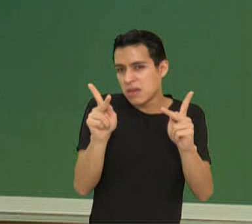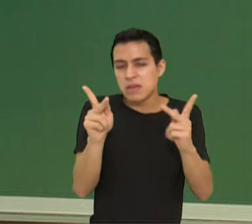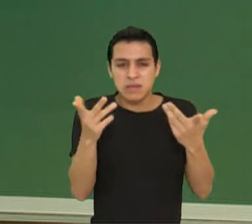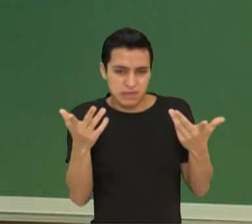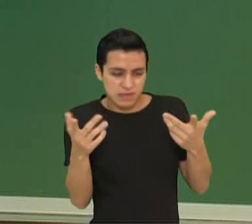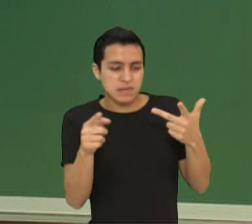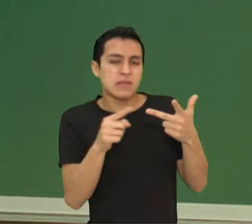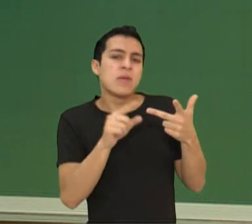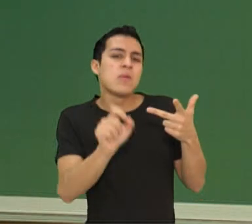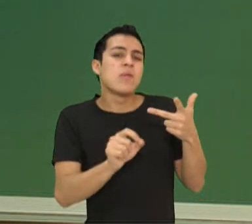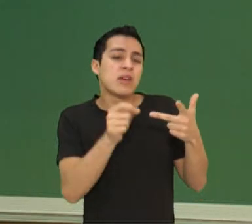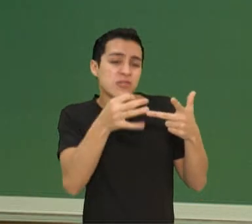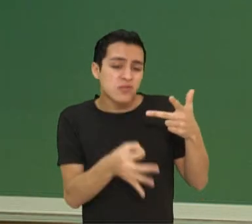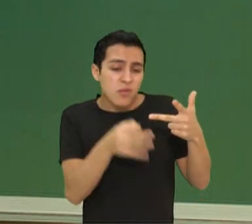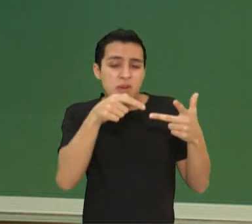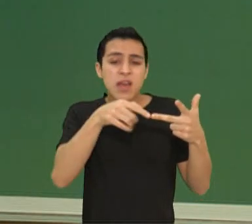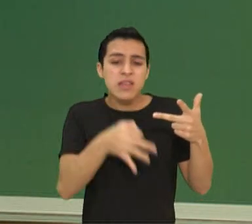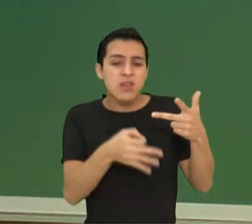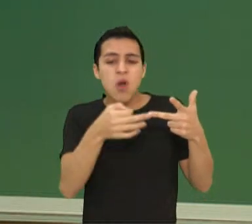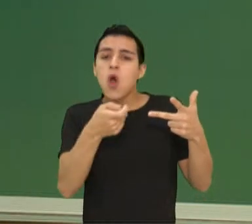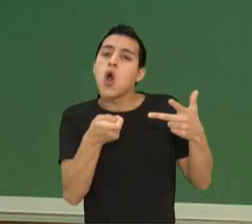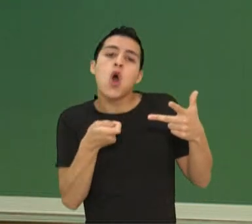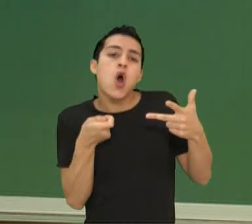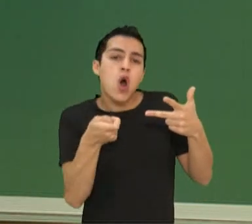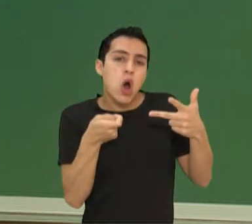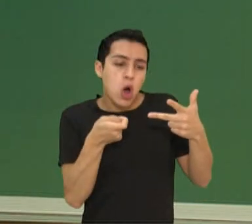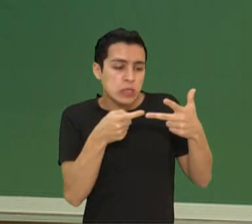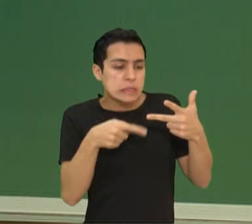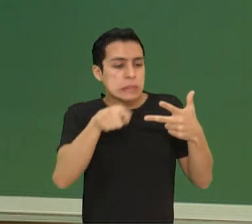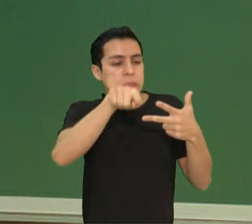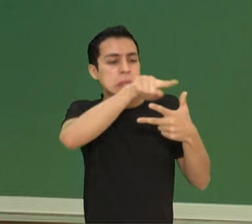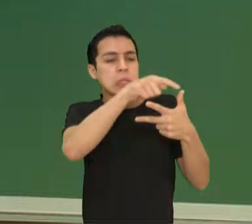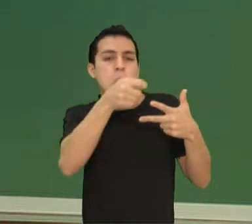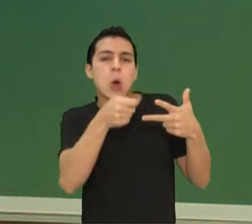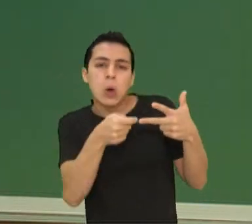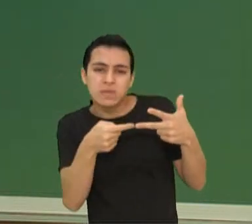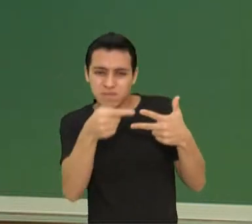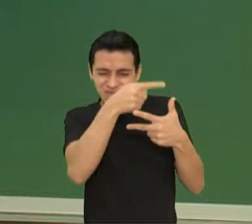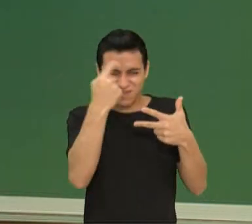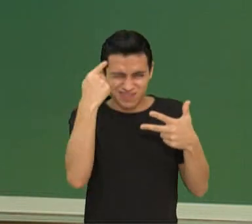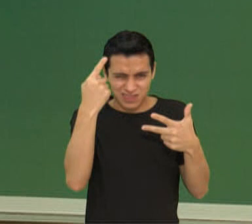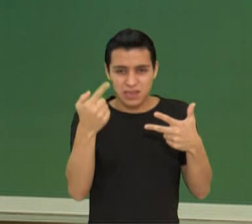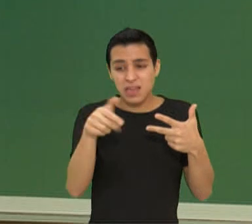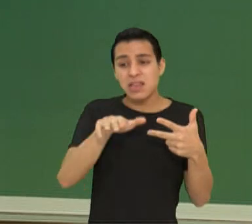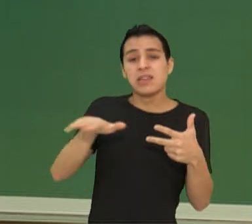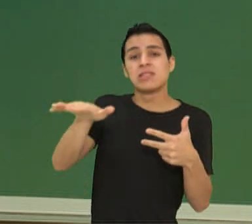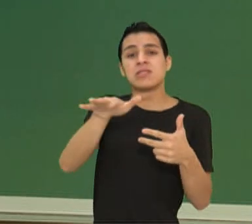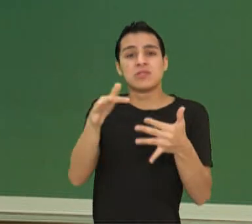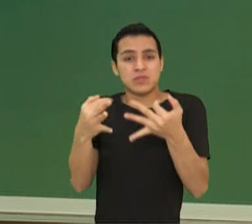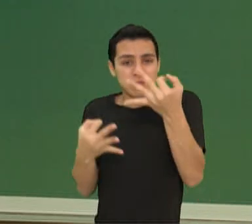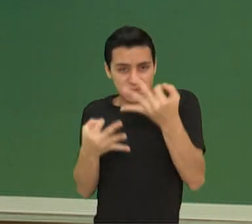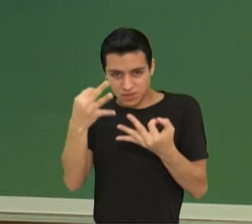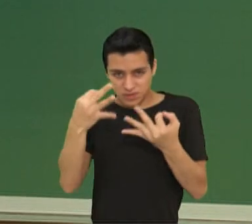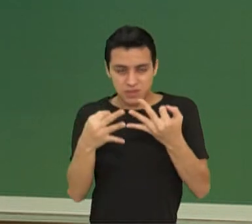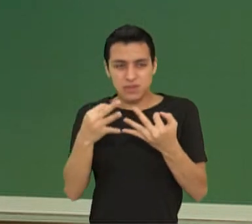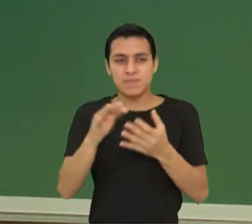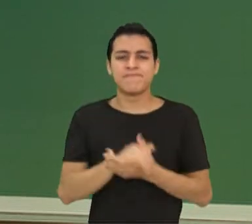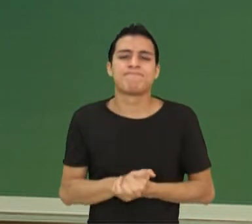também. E o judiciário, que vai controlar esses outros poderes, né? Tribunal de Justiça, então,